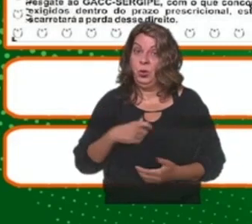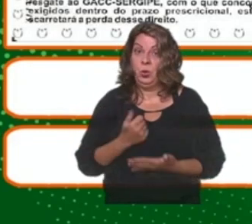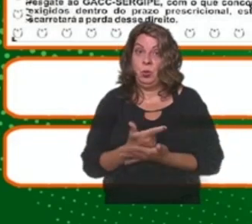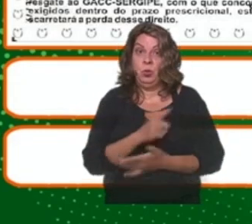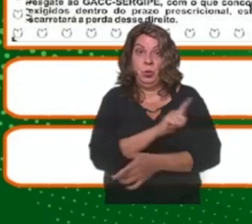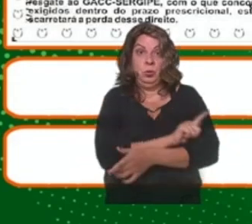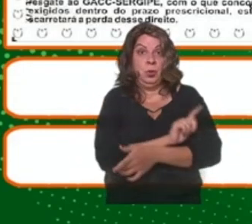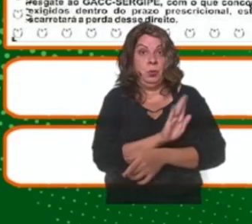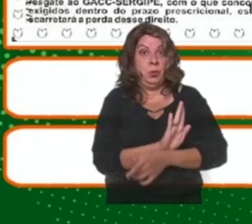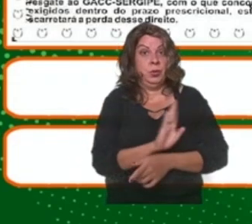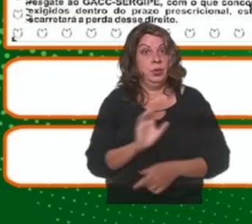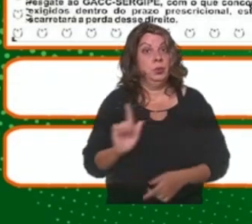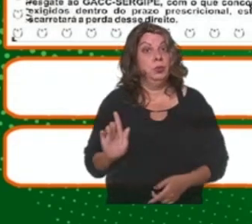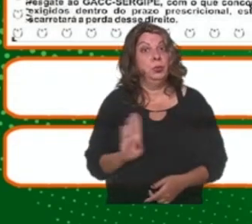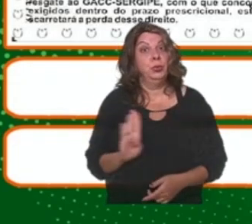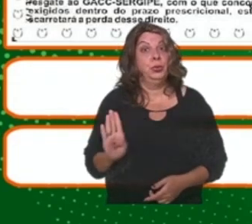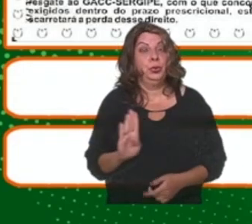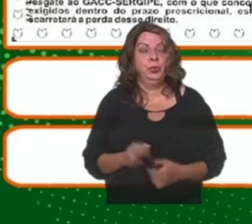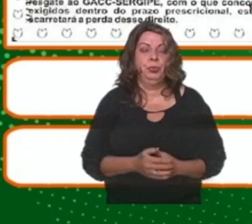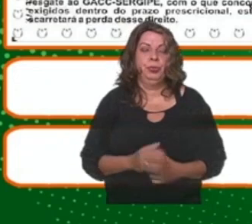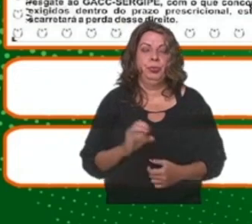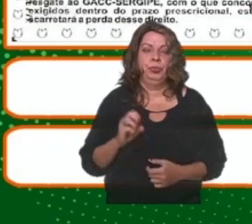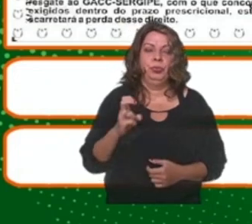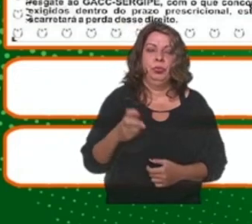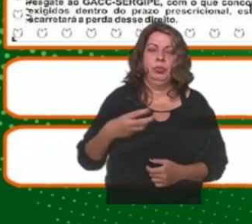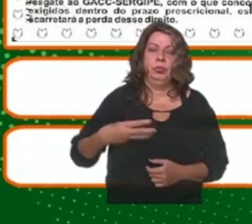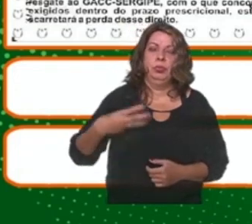Barbosa Bugio. E aqui também, ó,